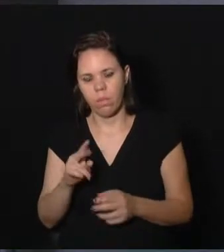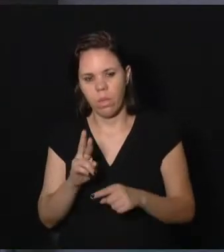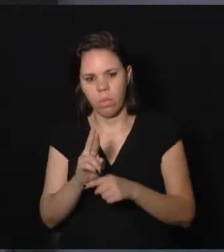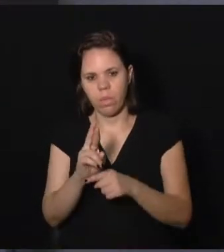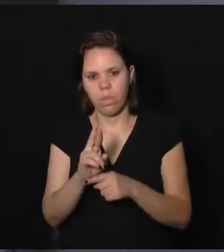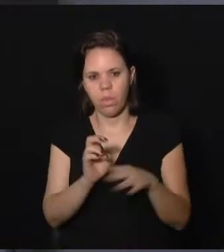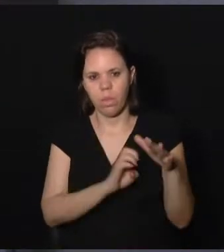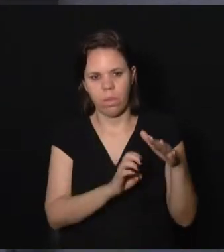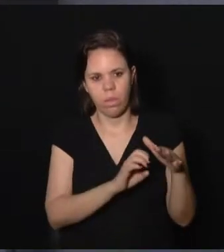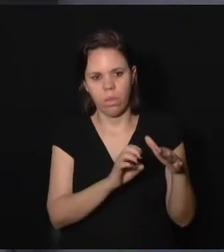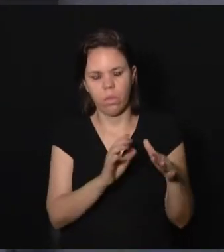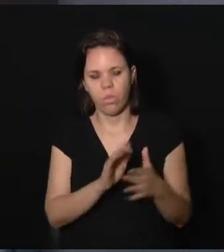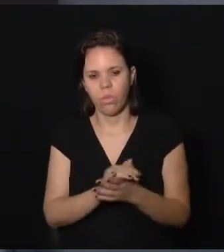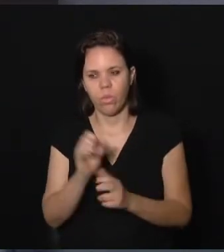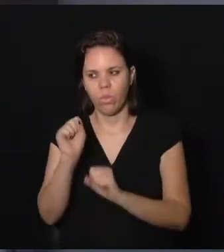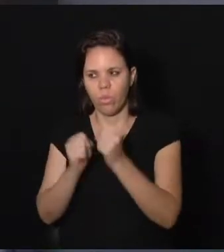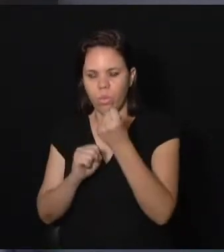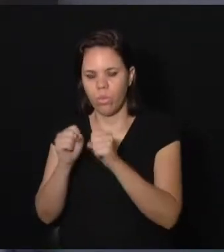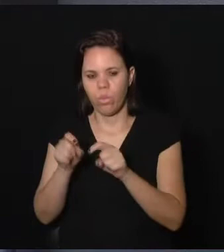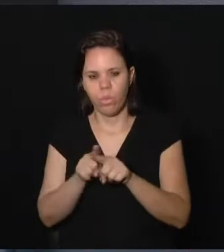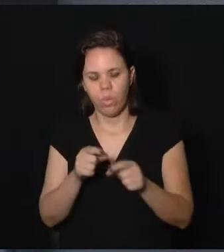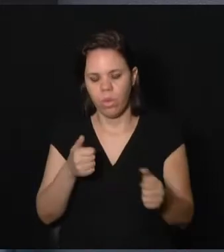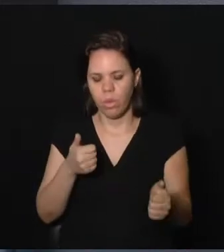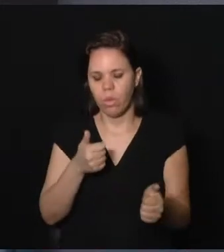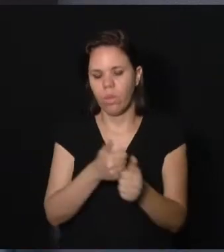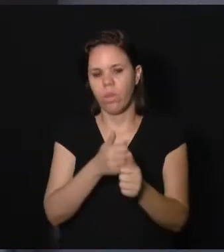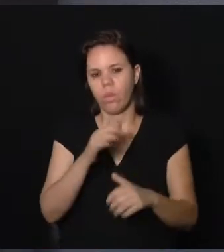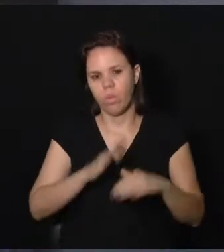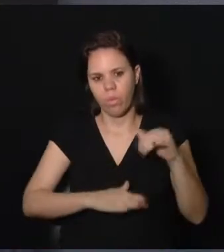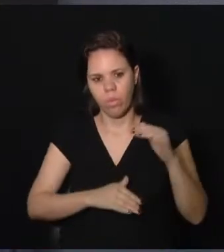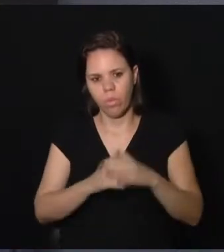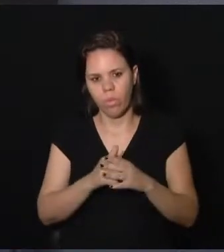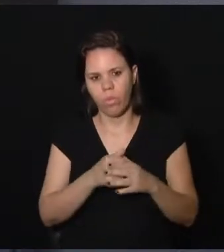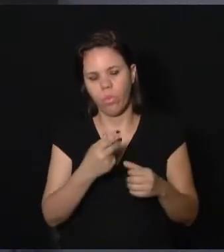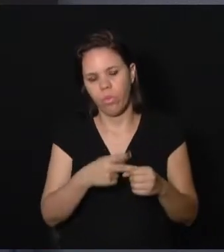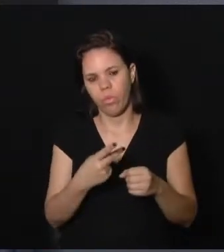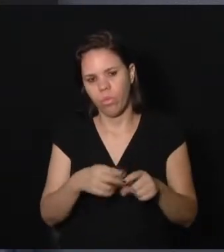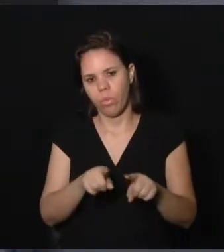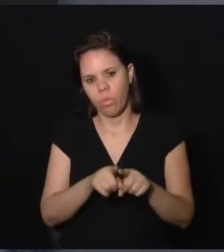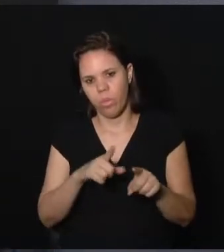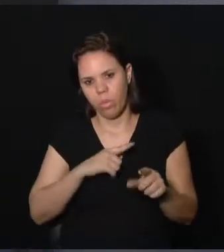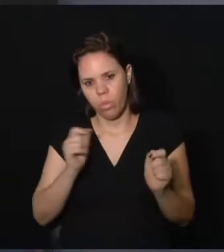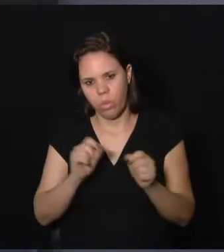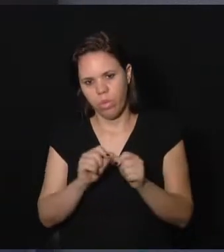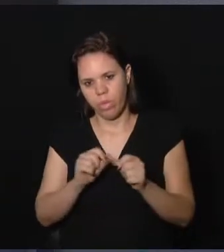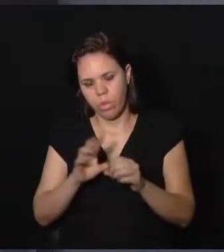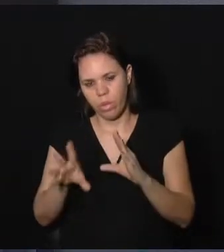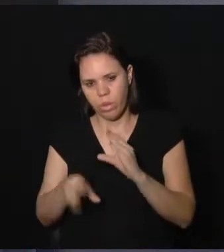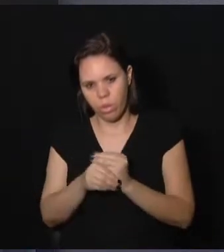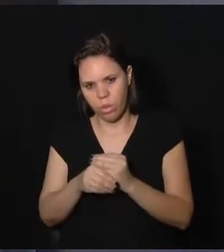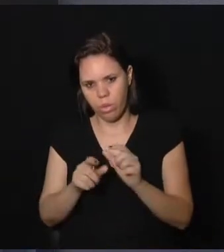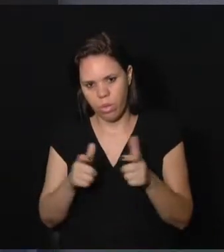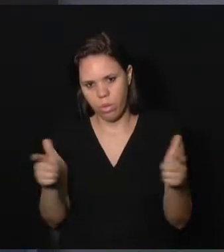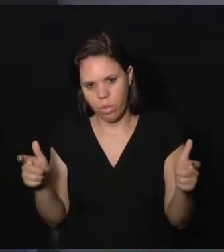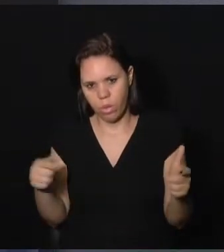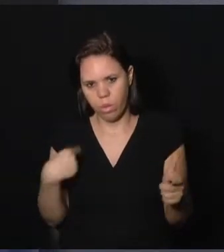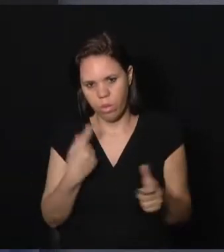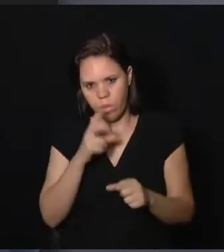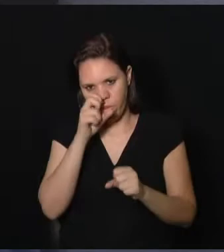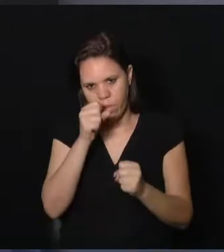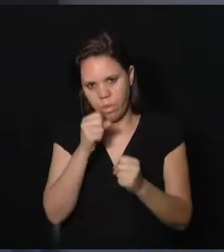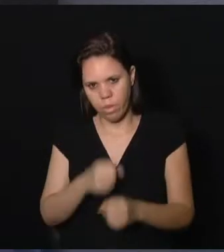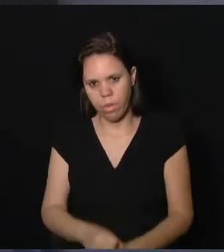né? Existem outros segmentos que também poderíamos fazer o mesmo, né? E isso só iria contribuir e aumentar as